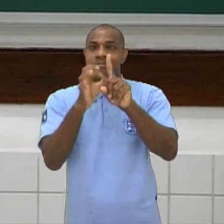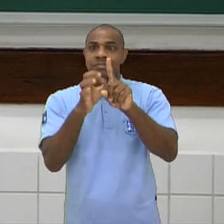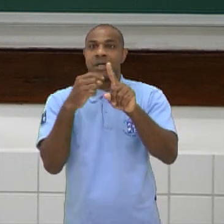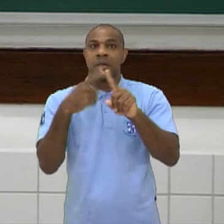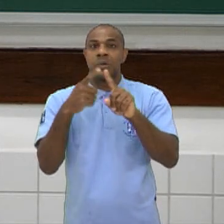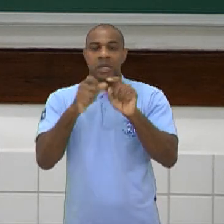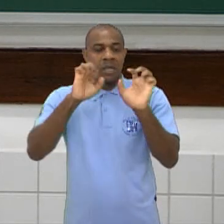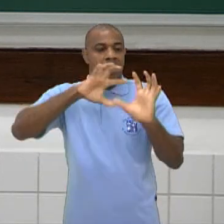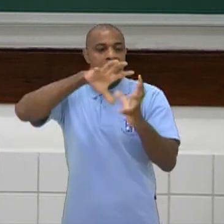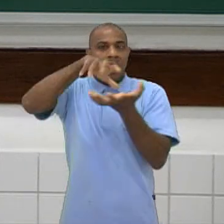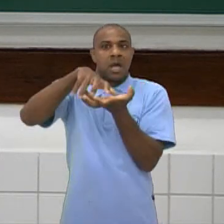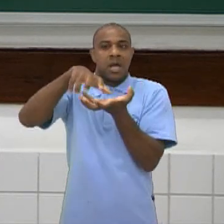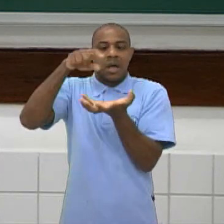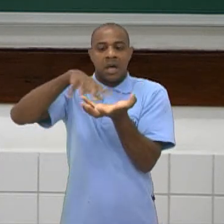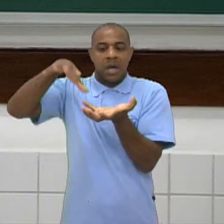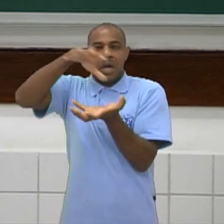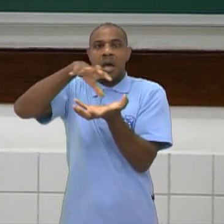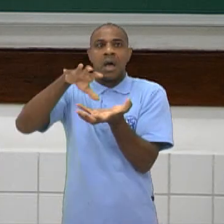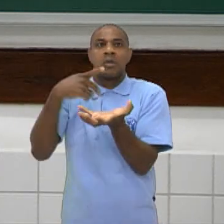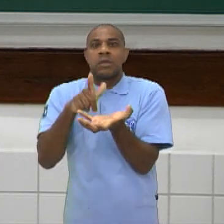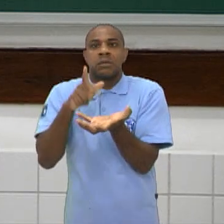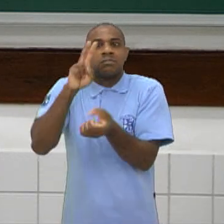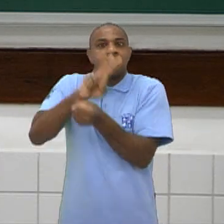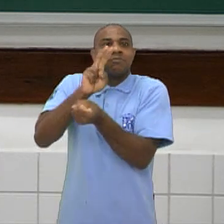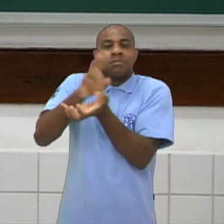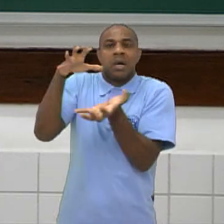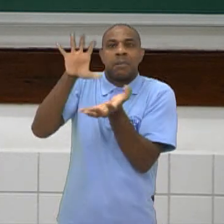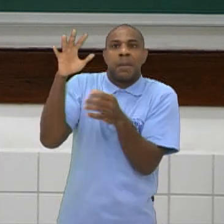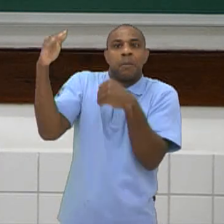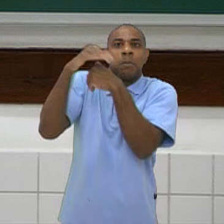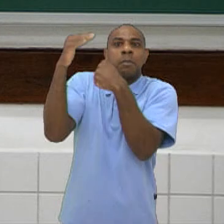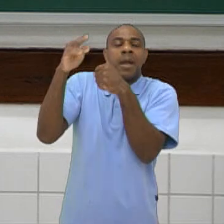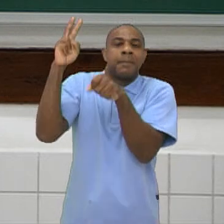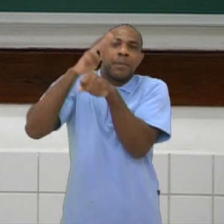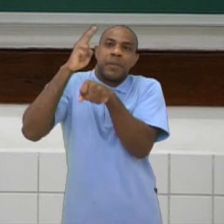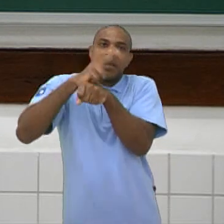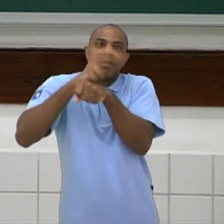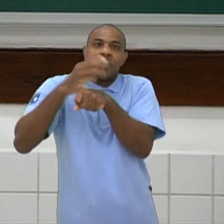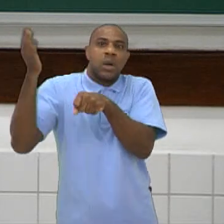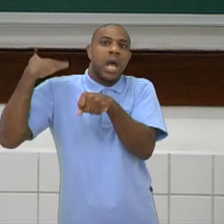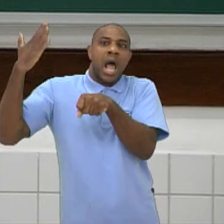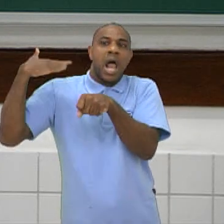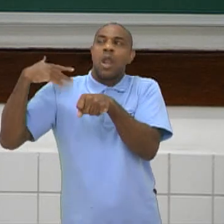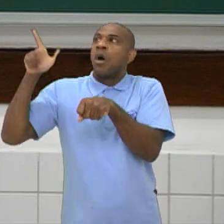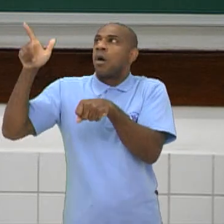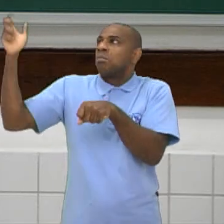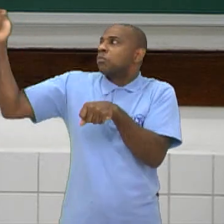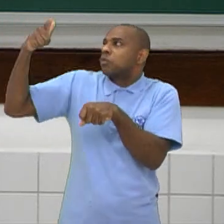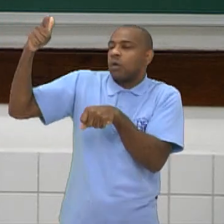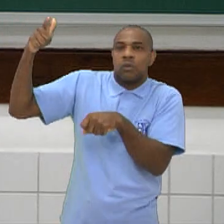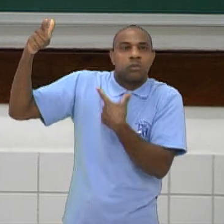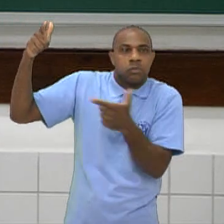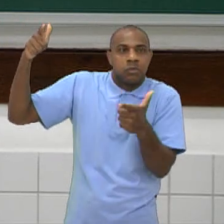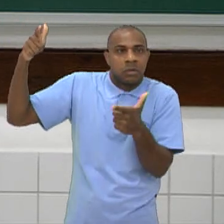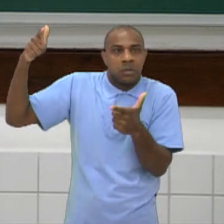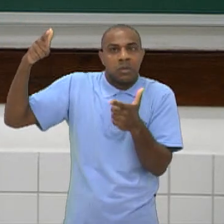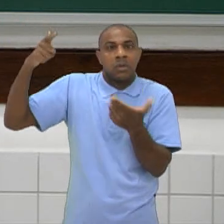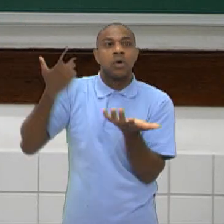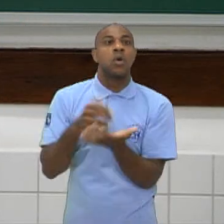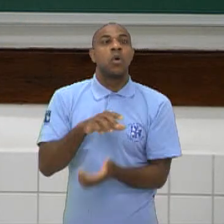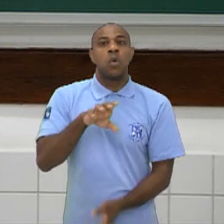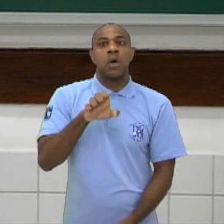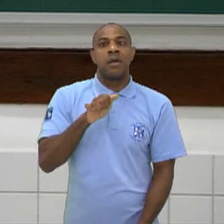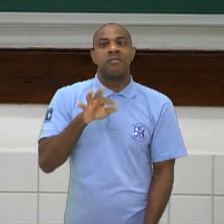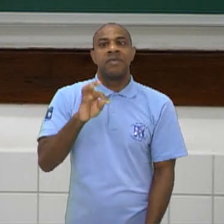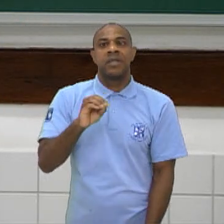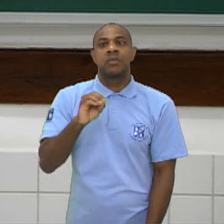segurar o calor do Sol. Então, lá é praticamente inviável ter vida por causa da oscilação de temperatura. O efeito estufa, ele faz o que aqui na Terra? Durante o